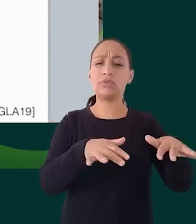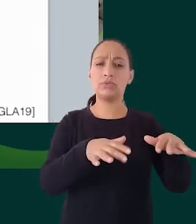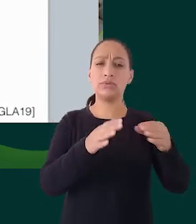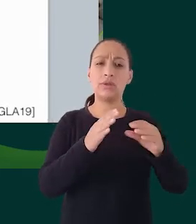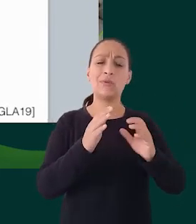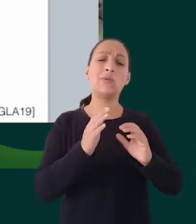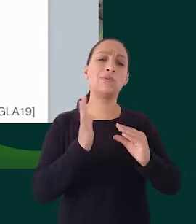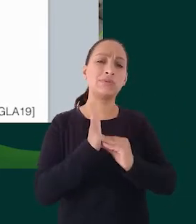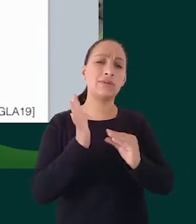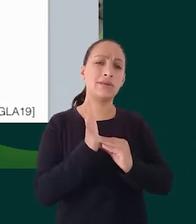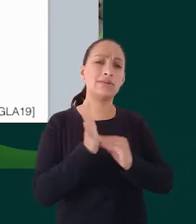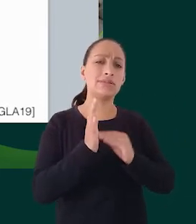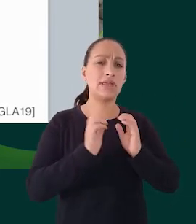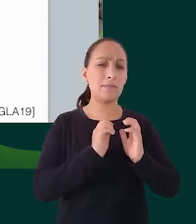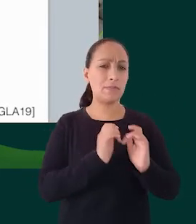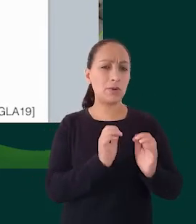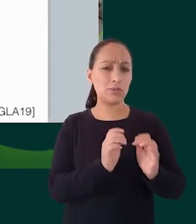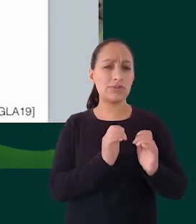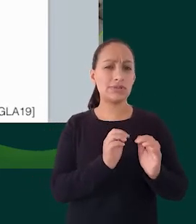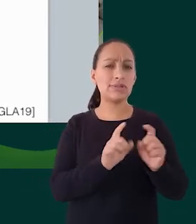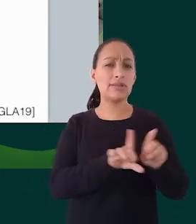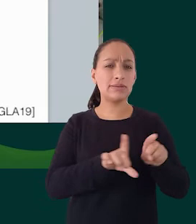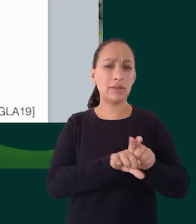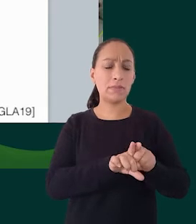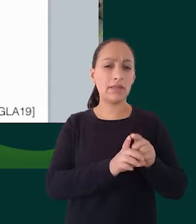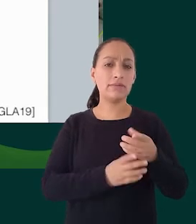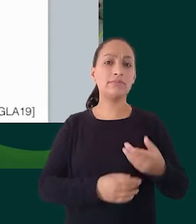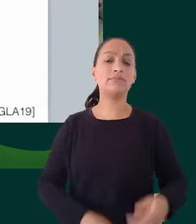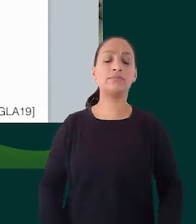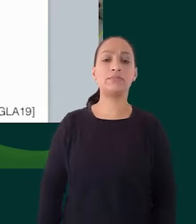para processar esses dados também.